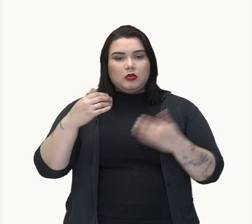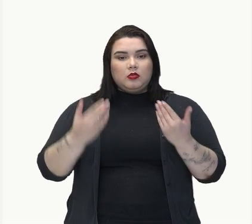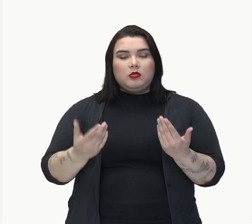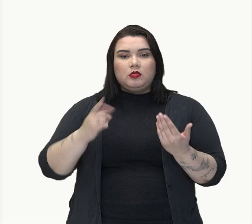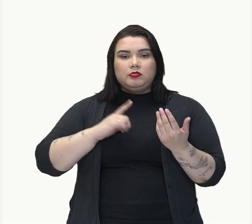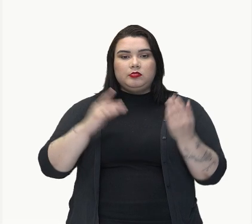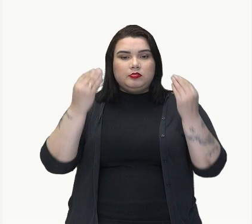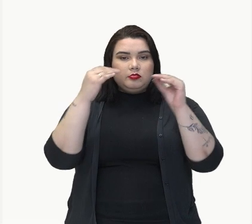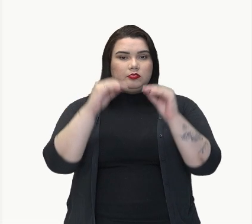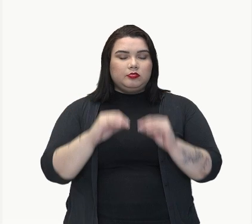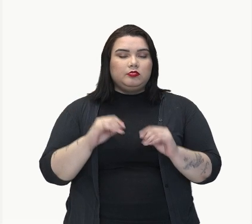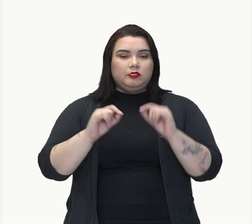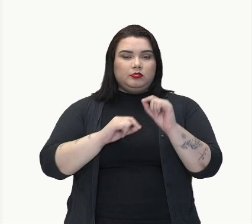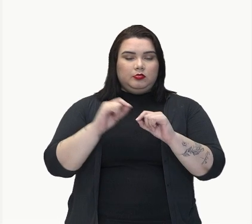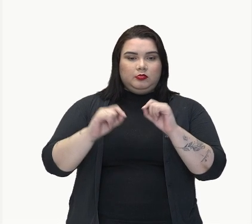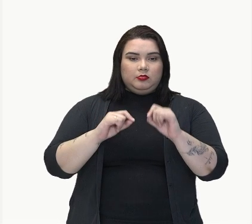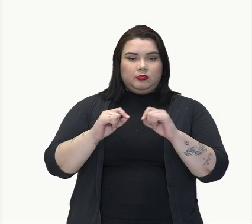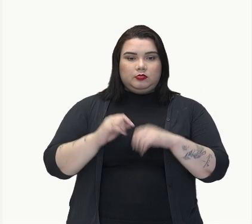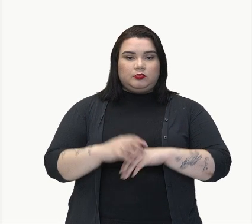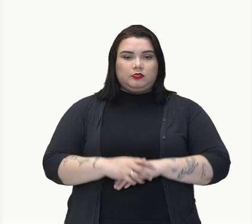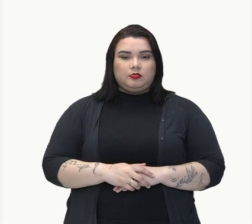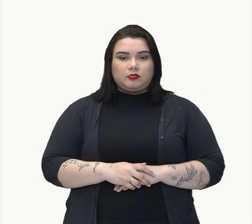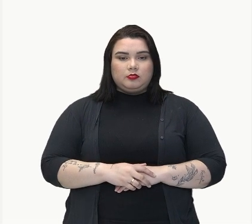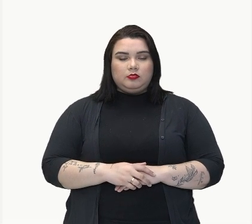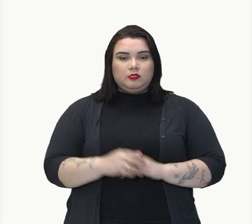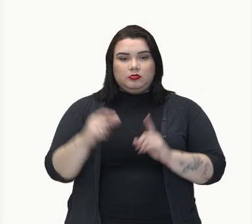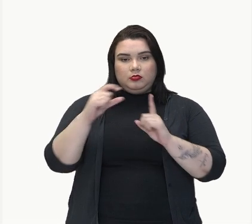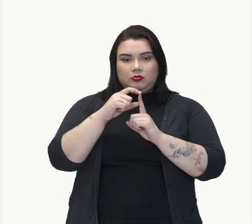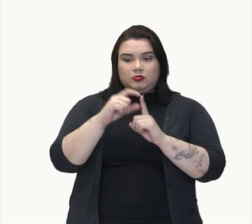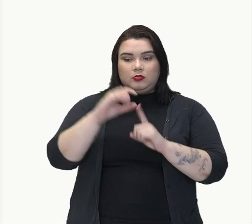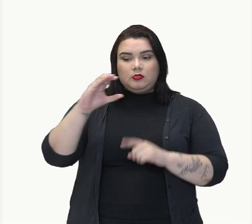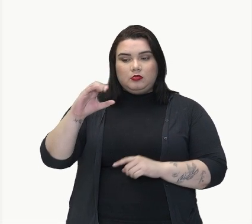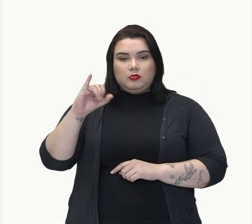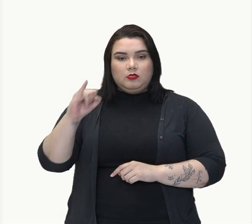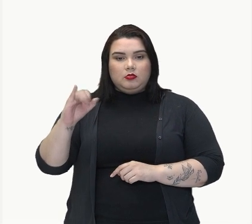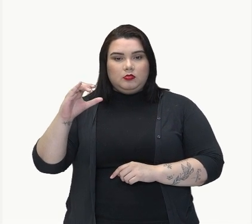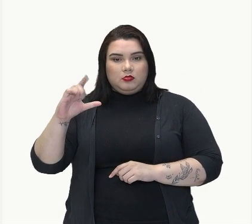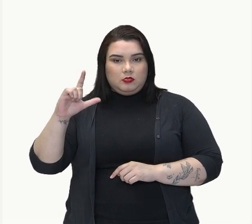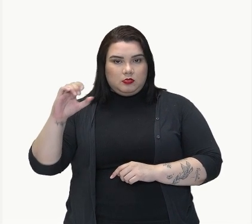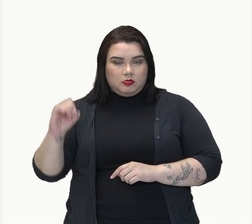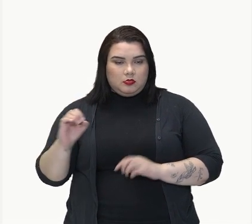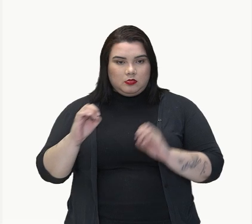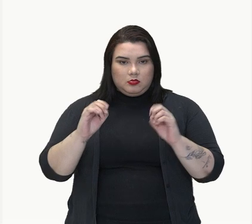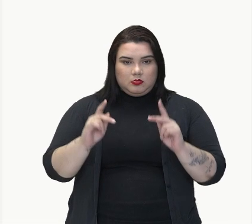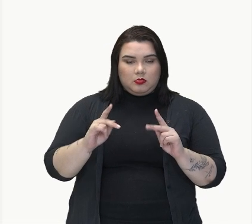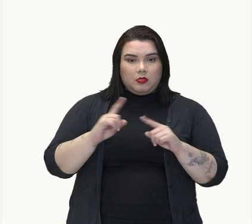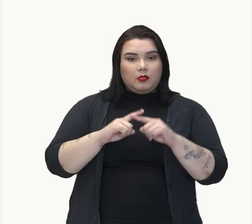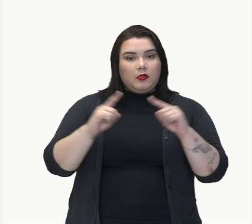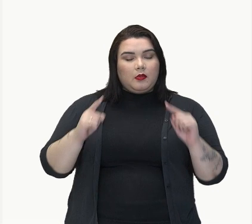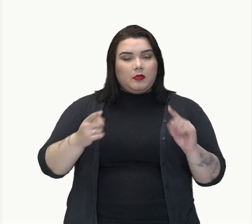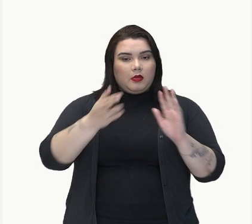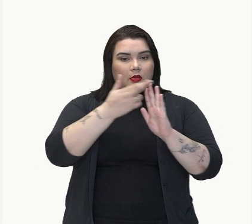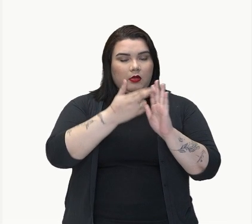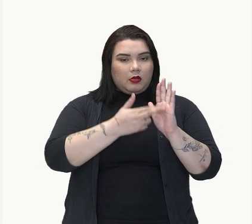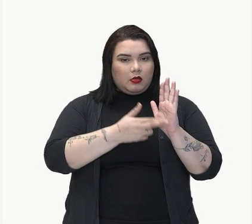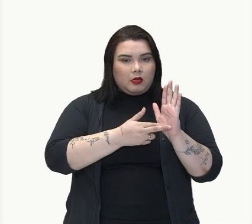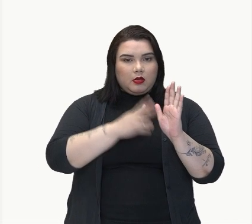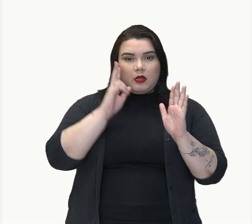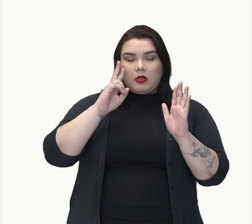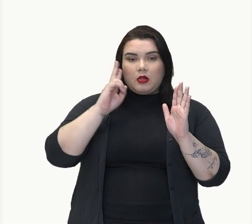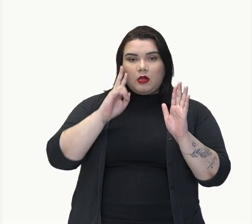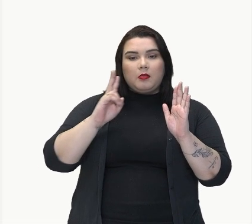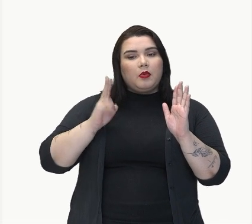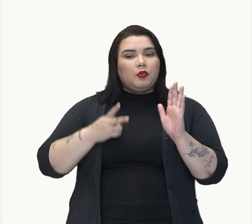fazer, gente? Eu vou colocar a palavra ciclo, né? Tá bom? Mas a regra, observe que a